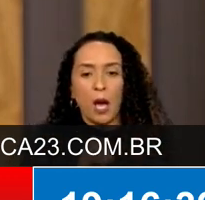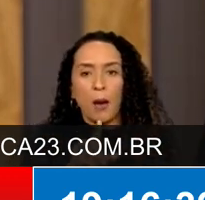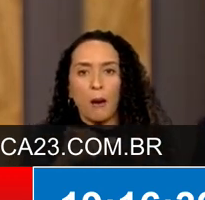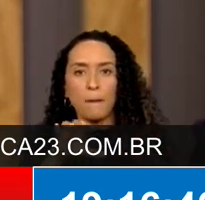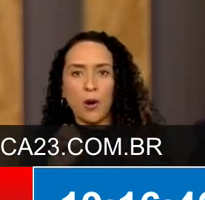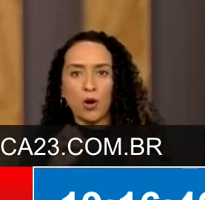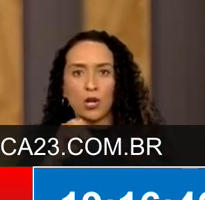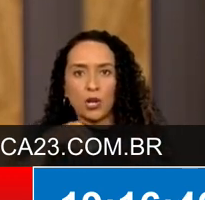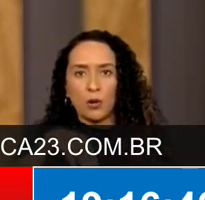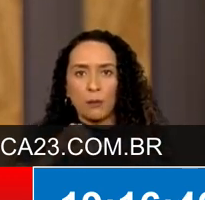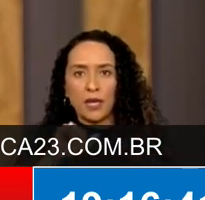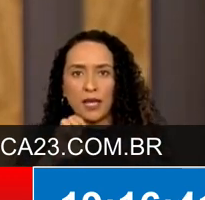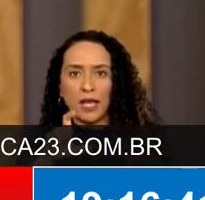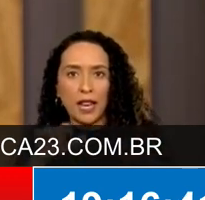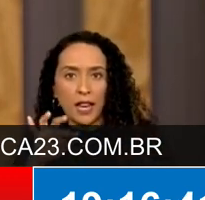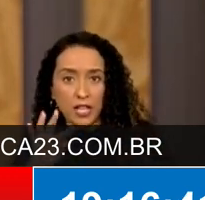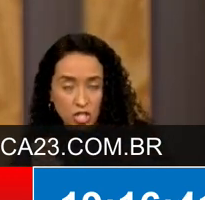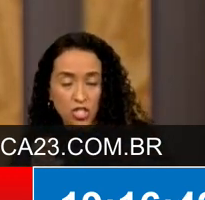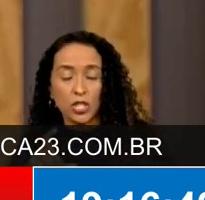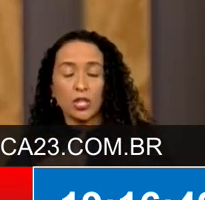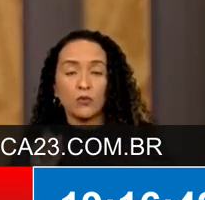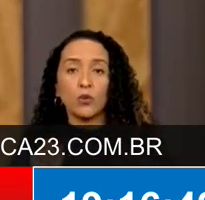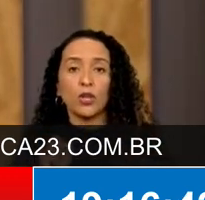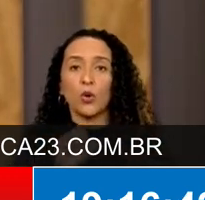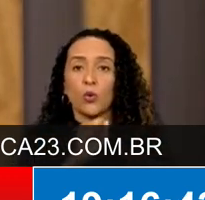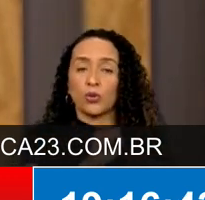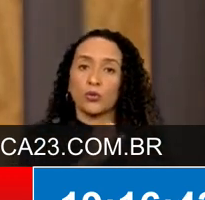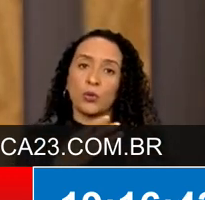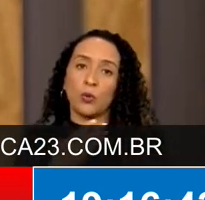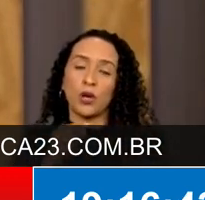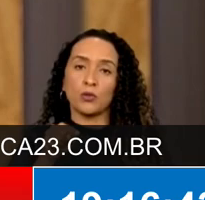poliomielite, nós tivemos